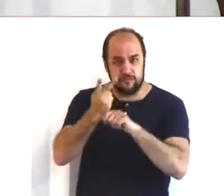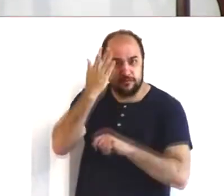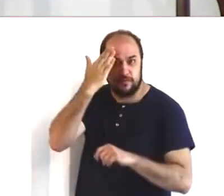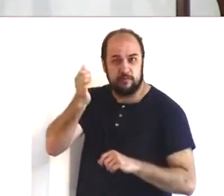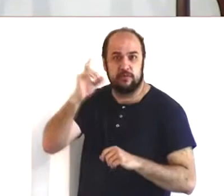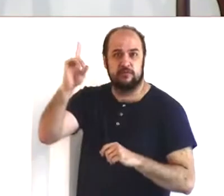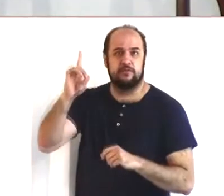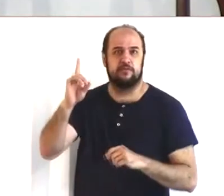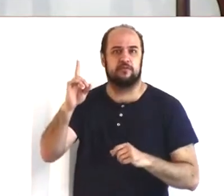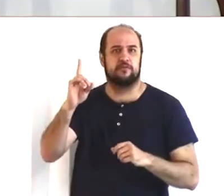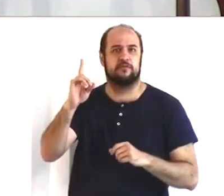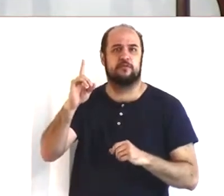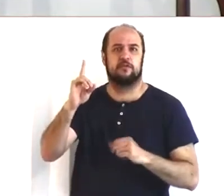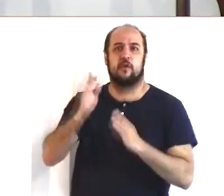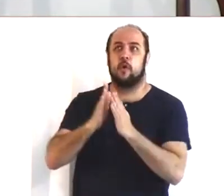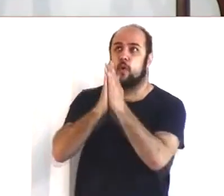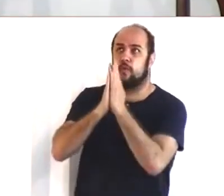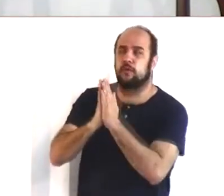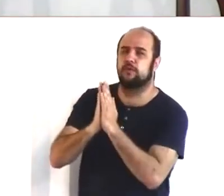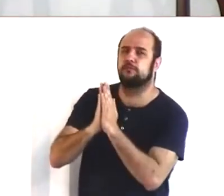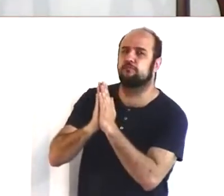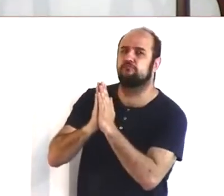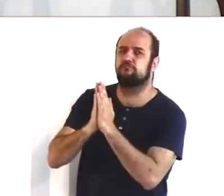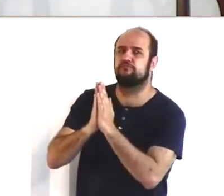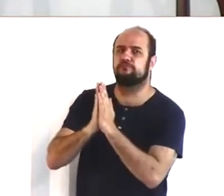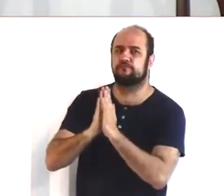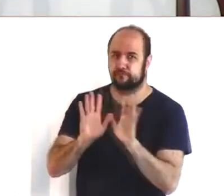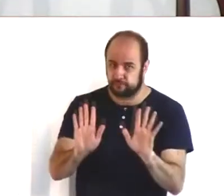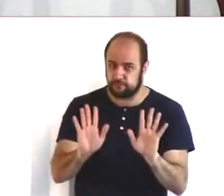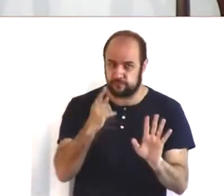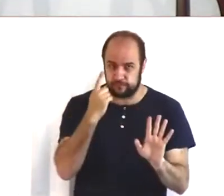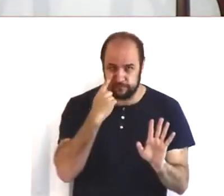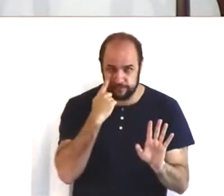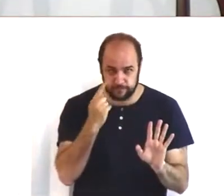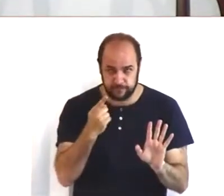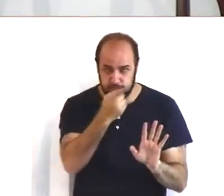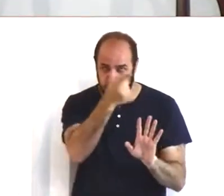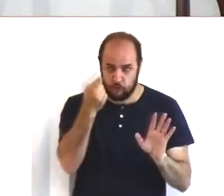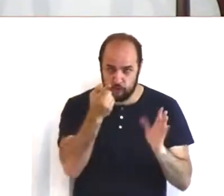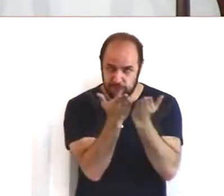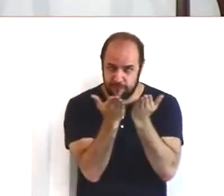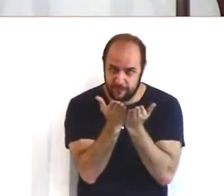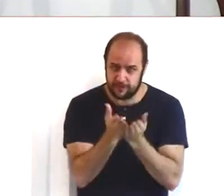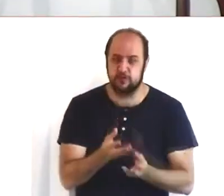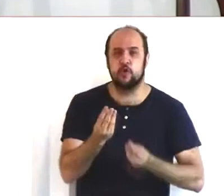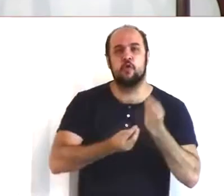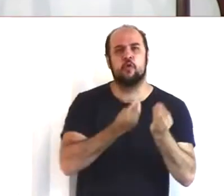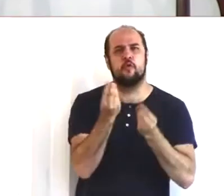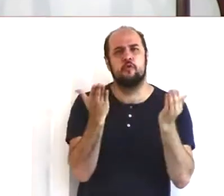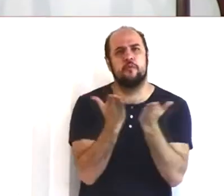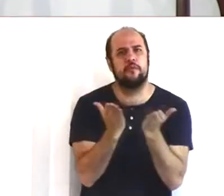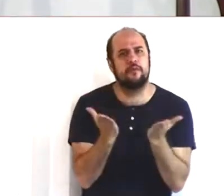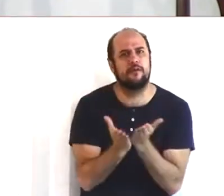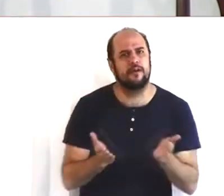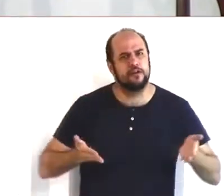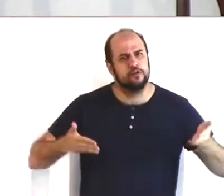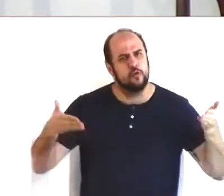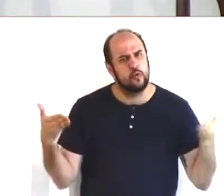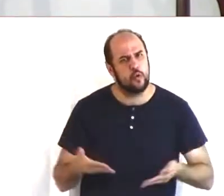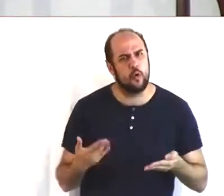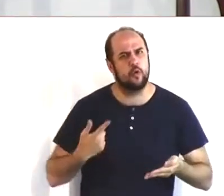Deus? Por meio da oração. Então veja só, cristãos, como um cristão pode nos dias